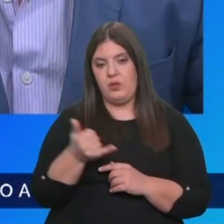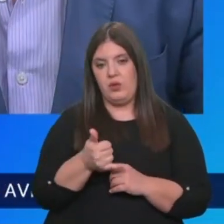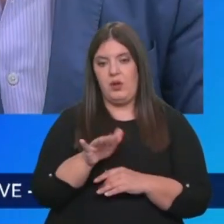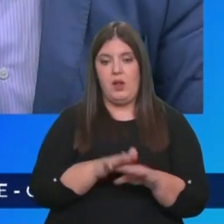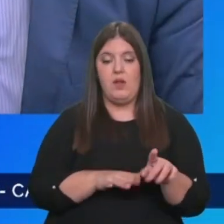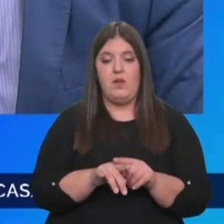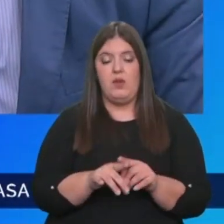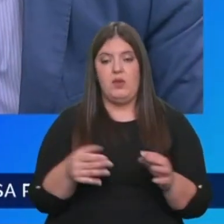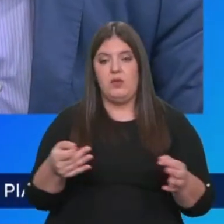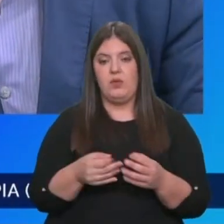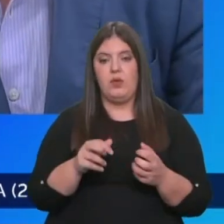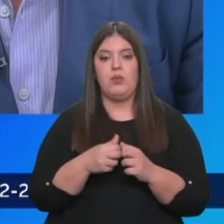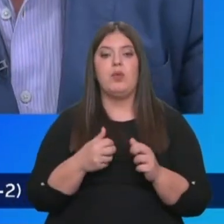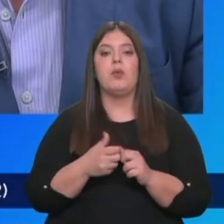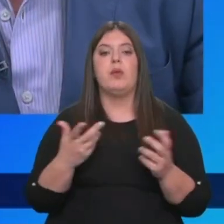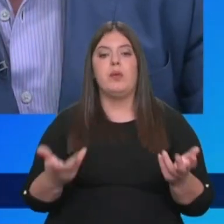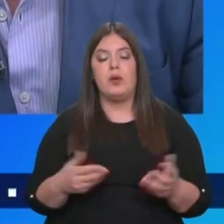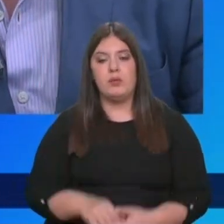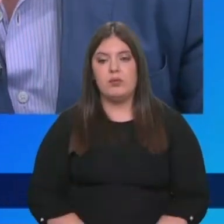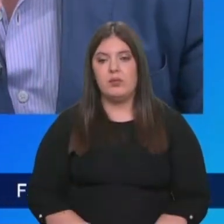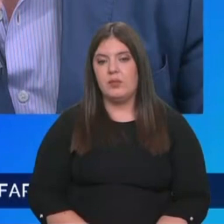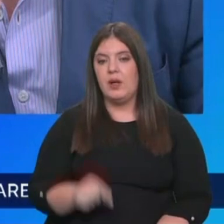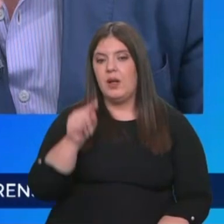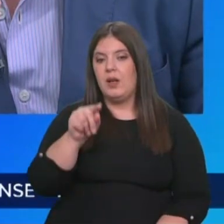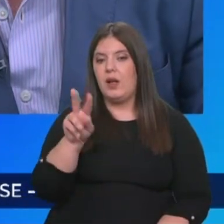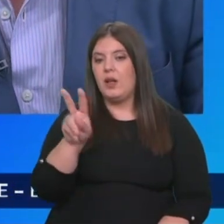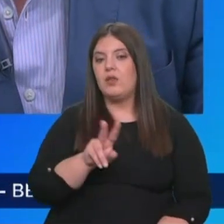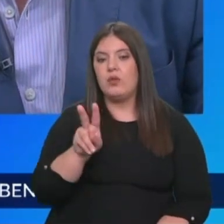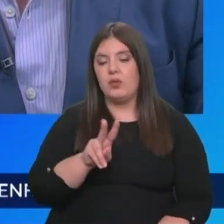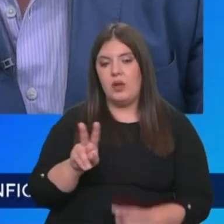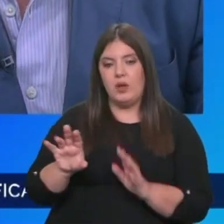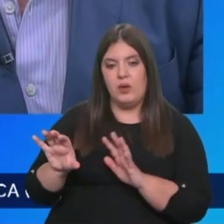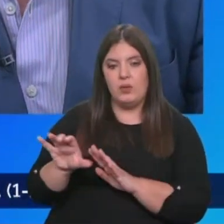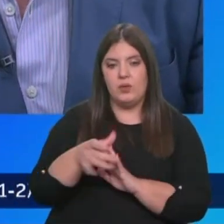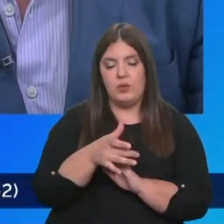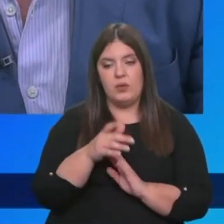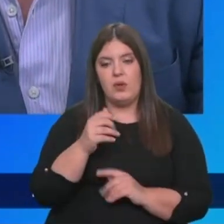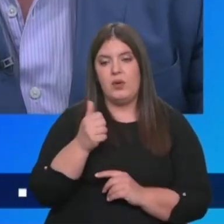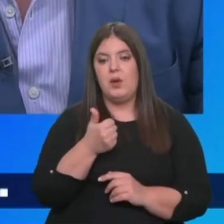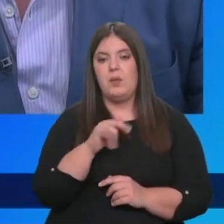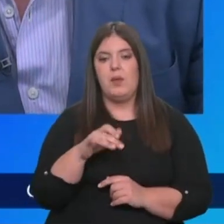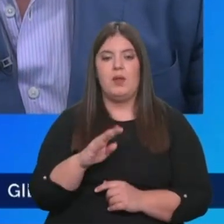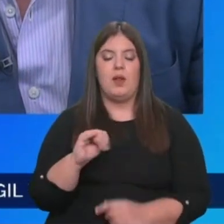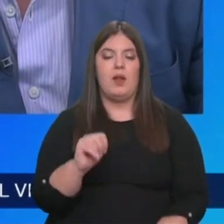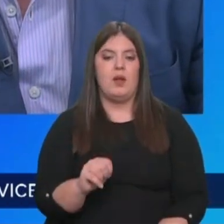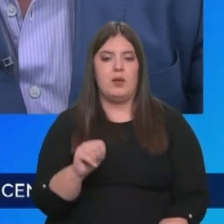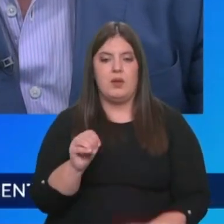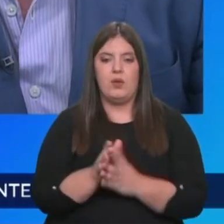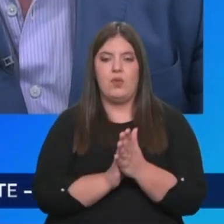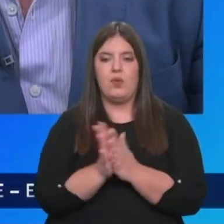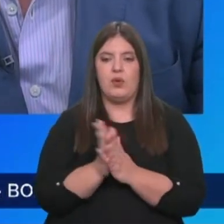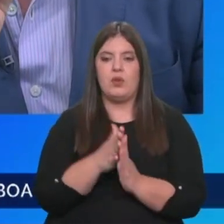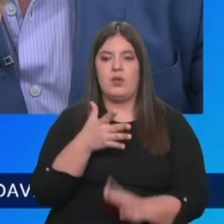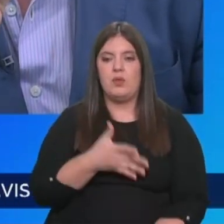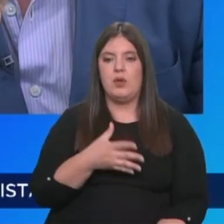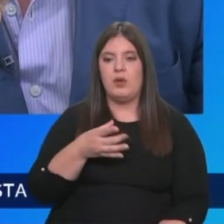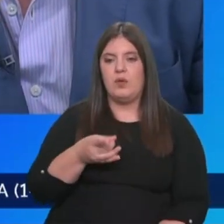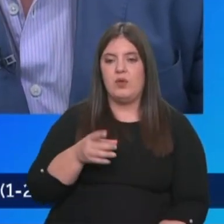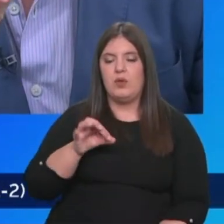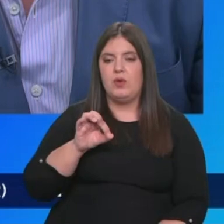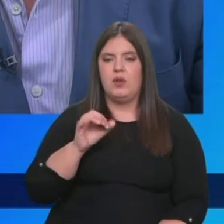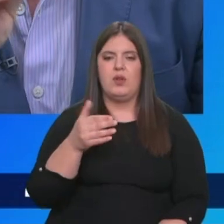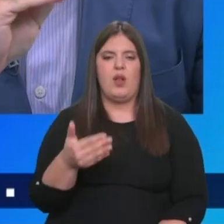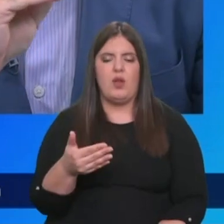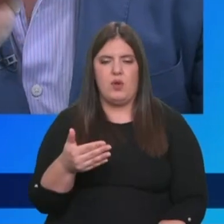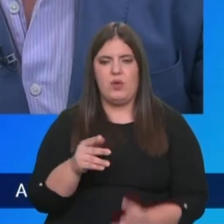ela fez. Problema: aquela antena secundária, na banda S, não era utilizada desde 1981. E,